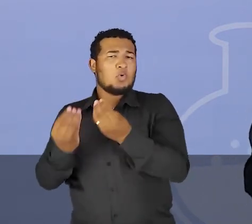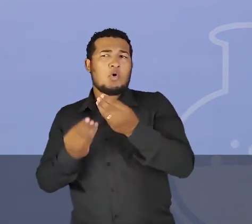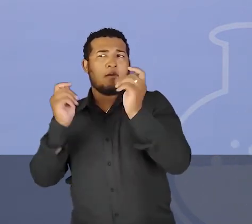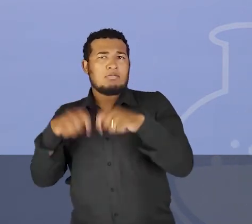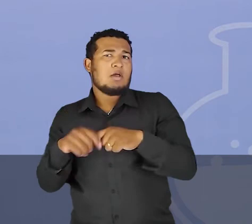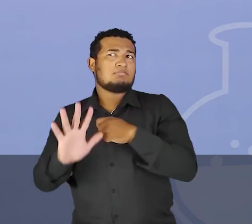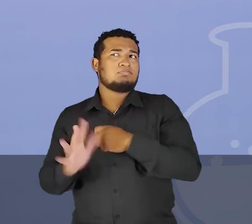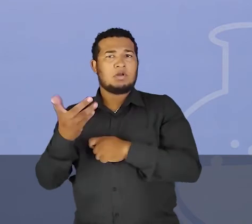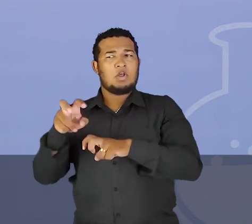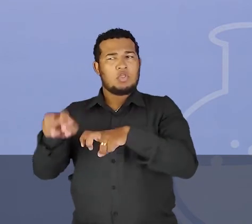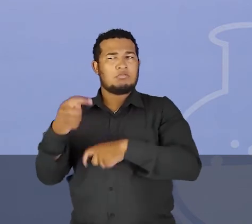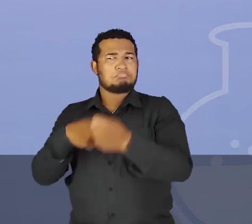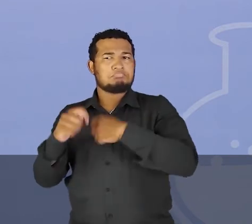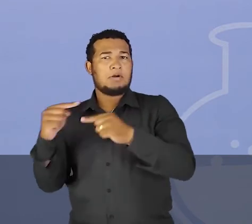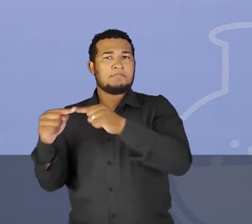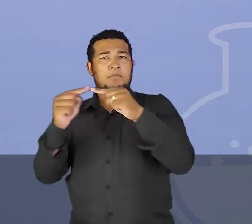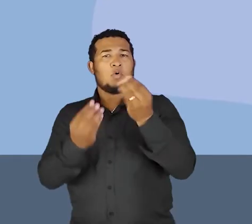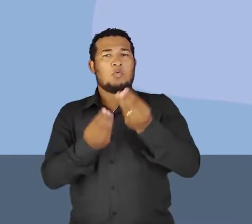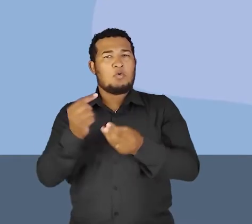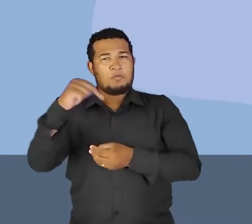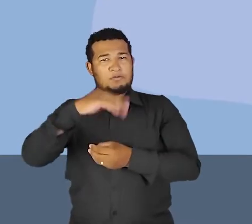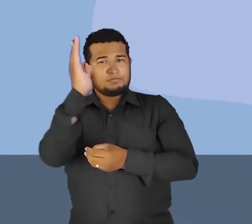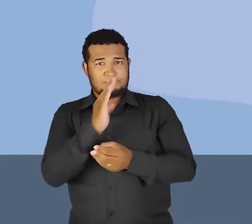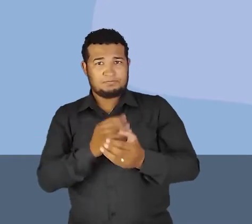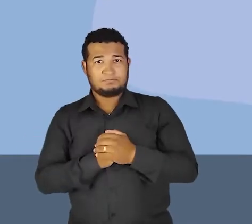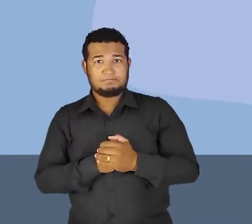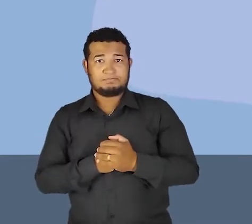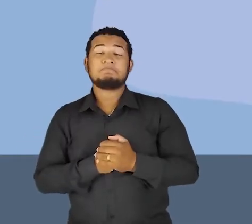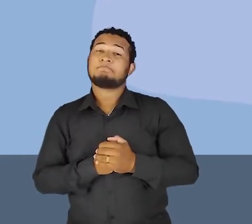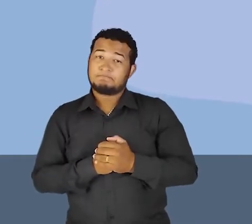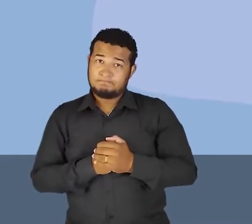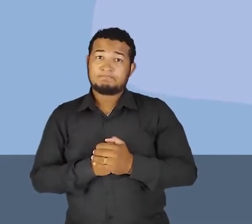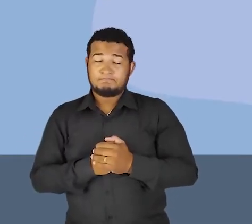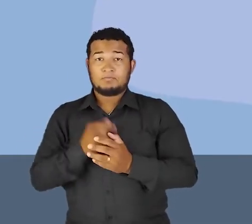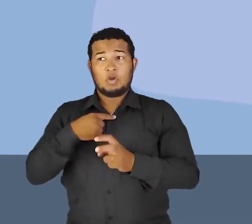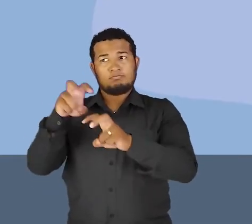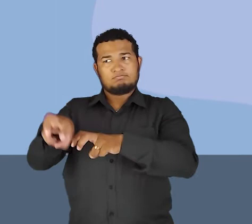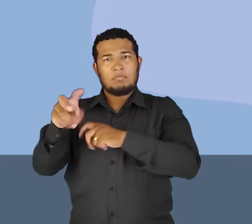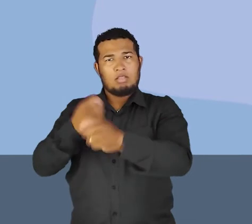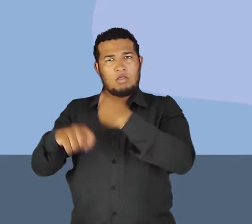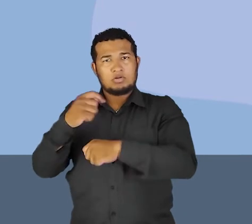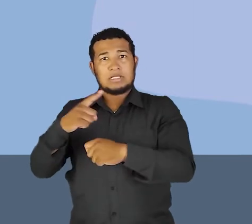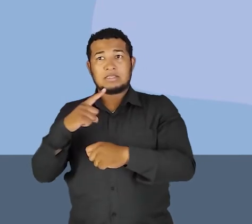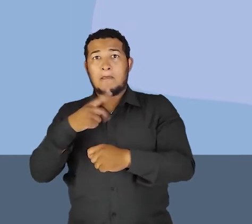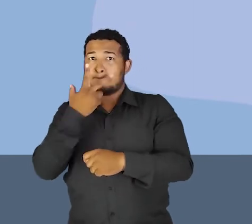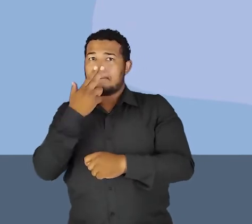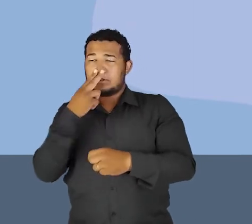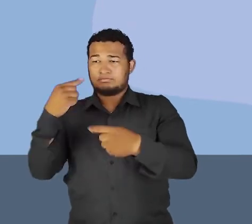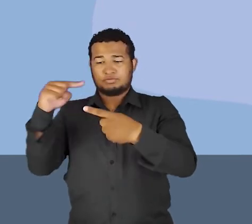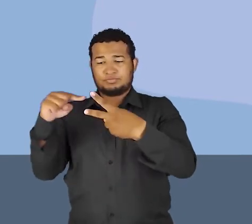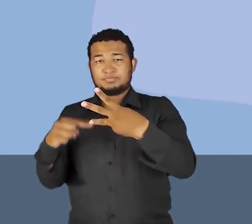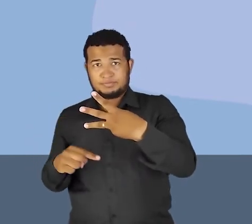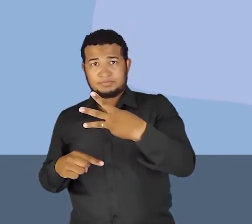esse agronegócio no Brasil. Venha comigo no slide. Bom, o agronegócio vai ser dividido em 3